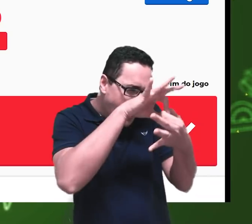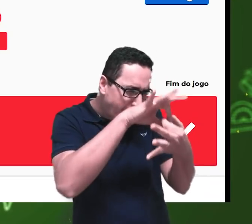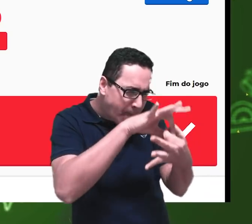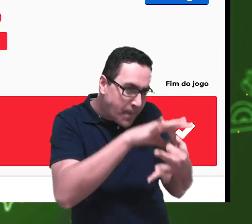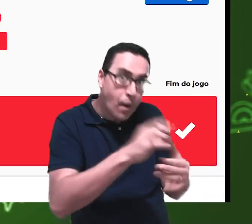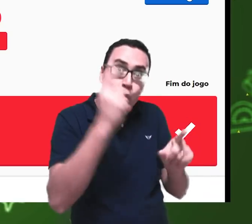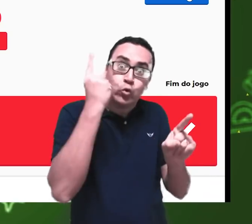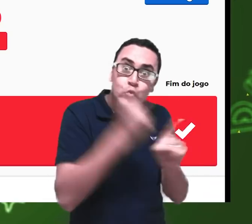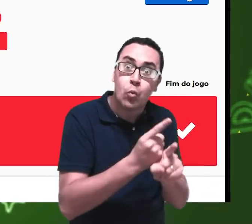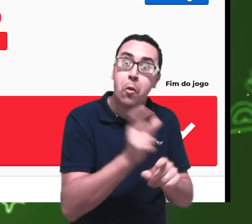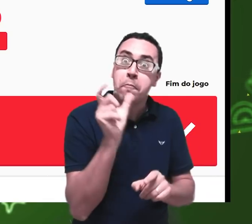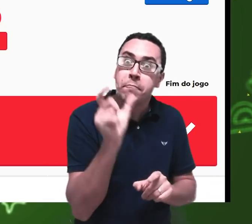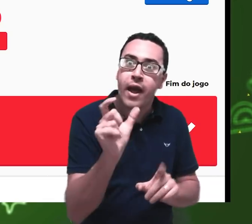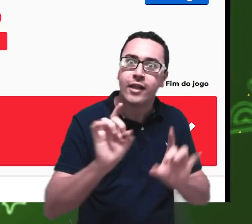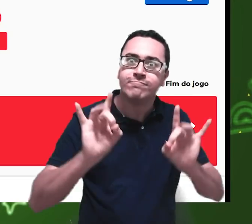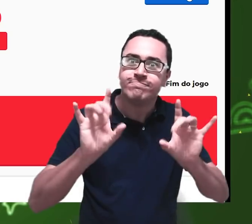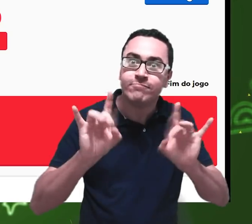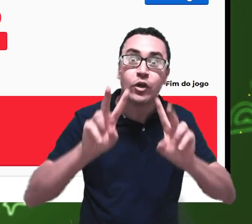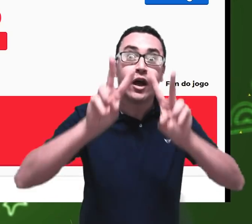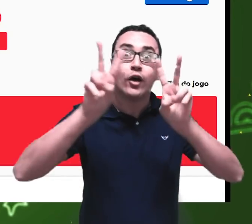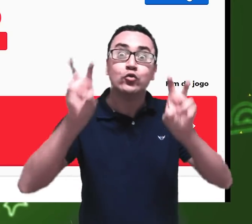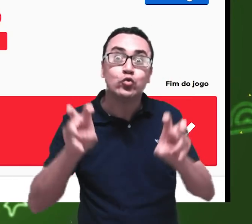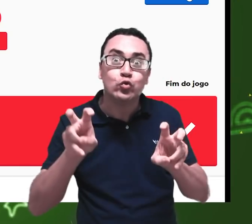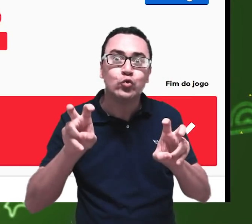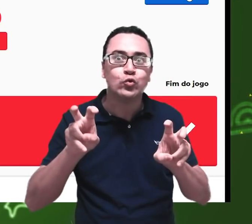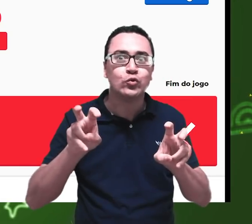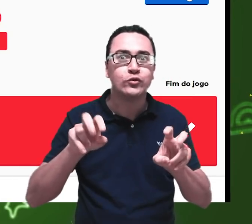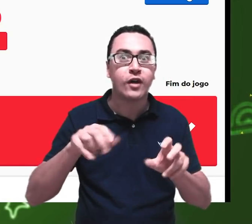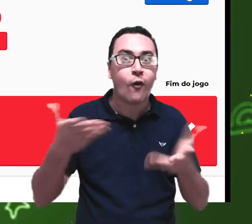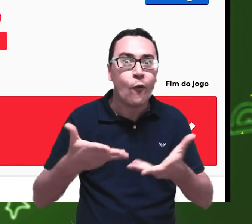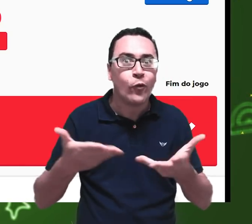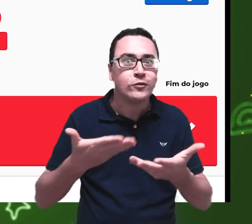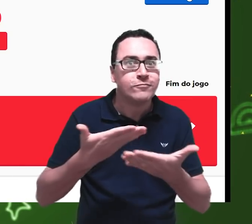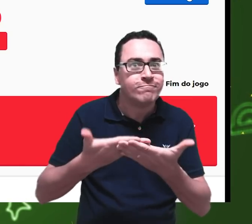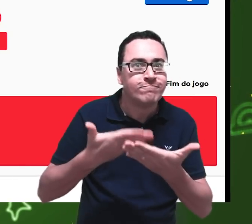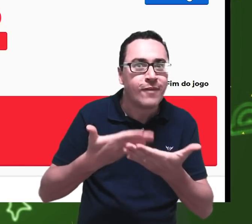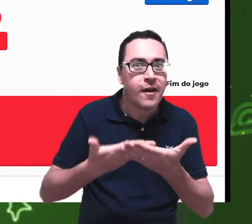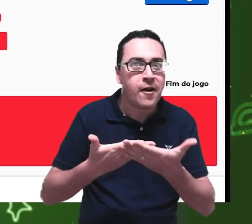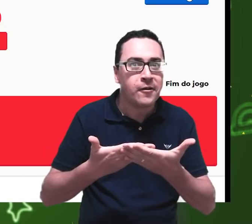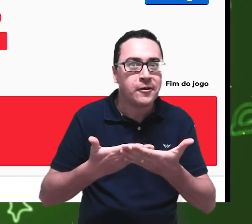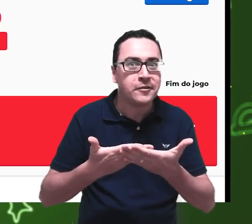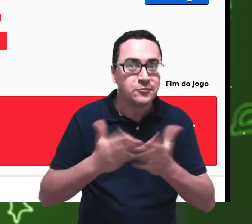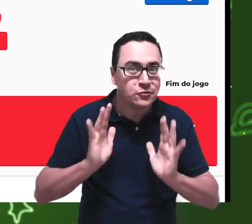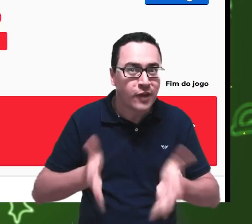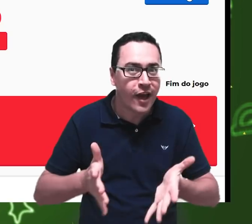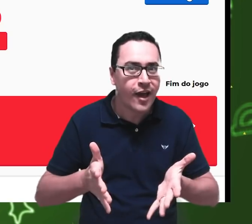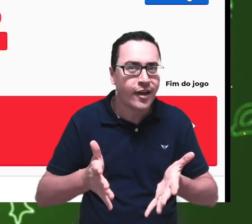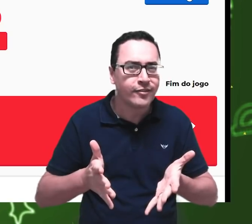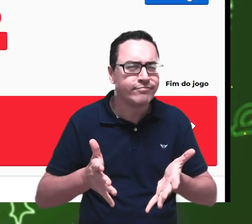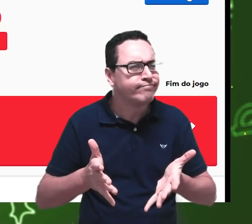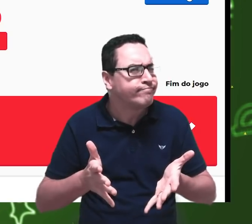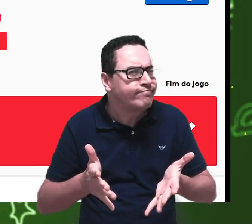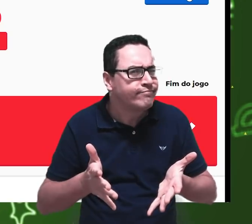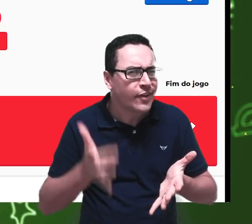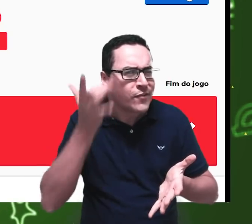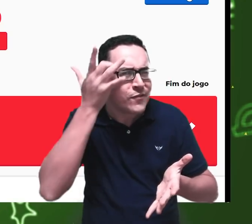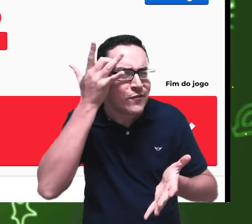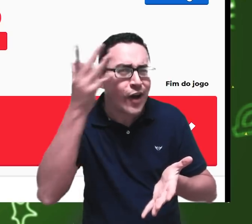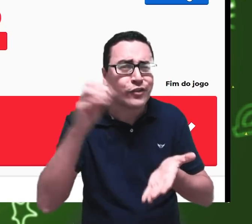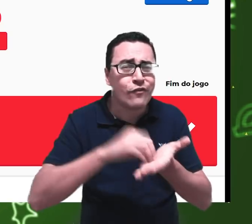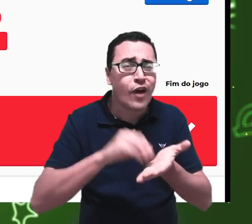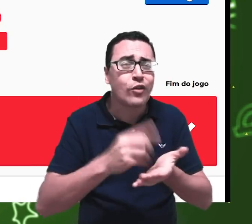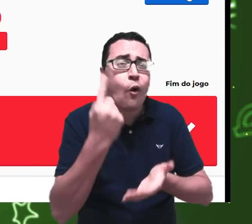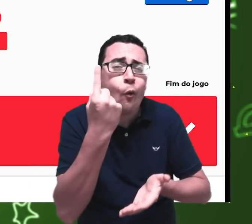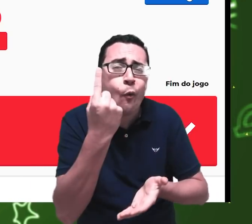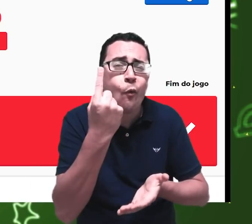palavra misteriosa que vai revelar o assunto do nosso dia, do nosso encontro? Tá fácil,